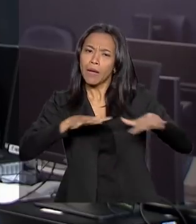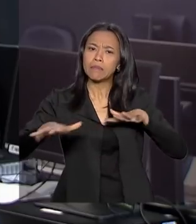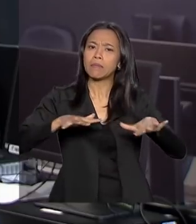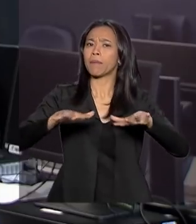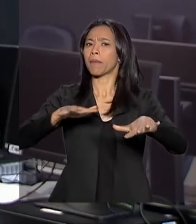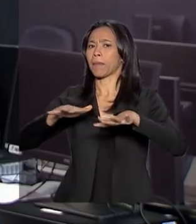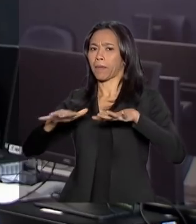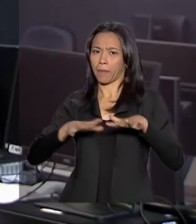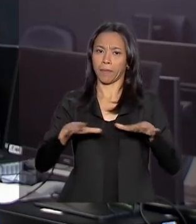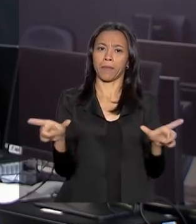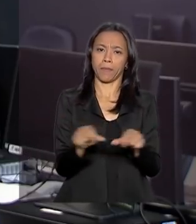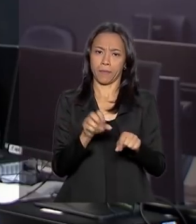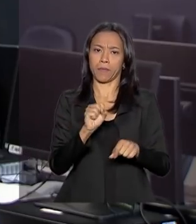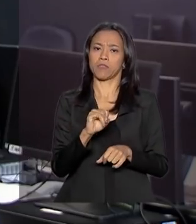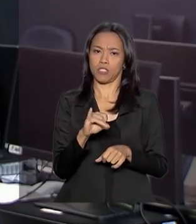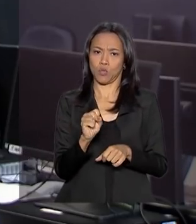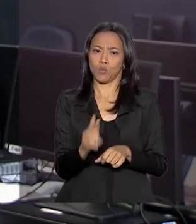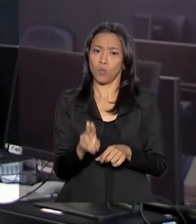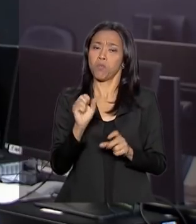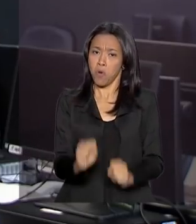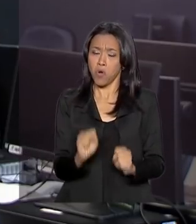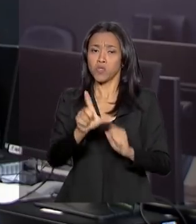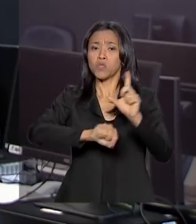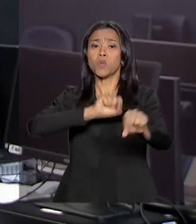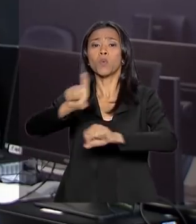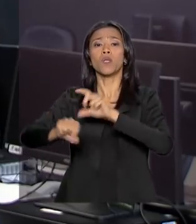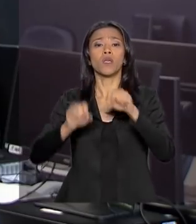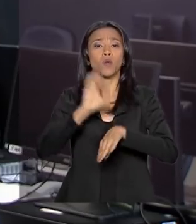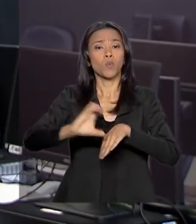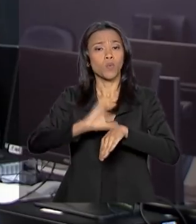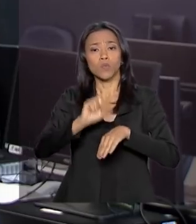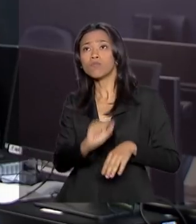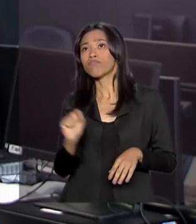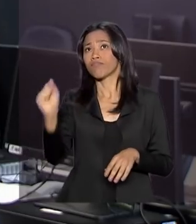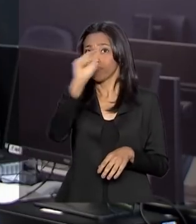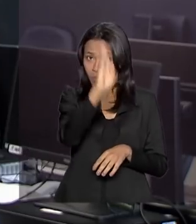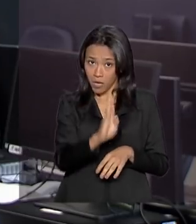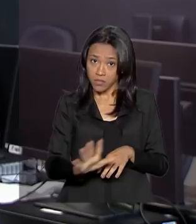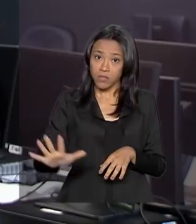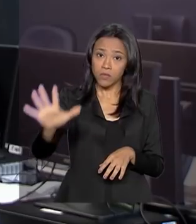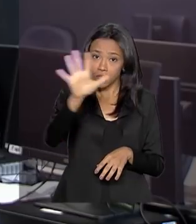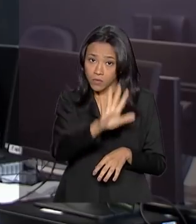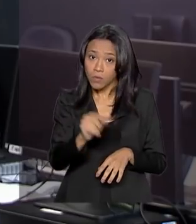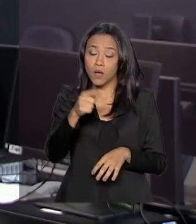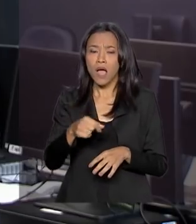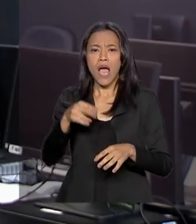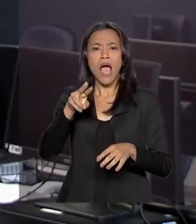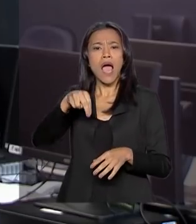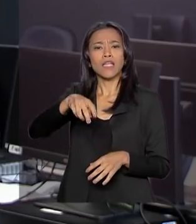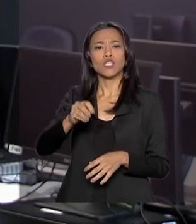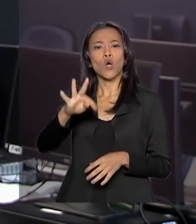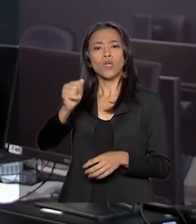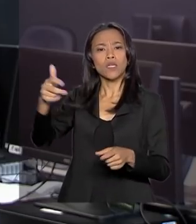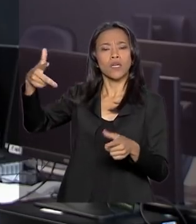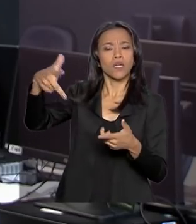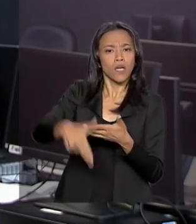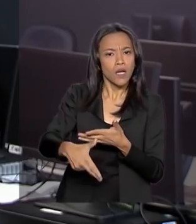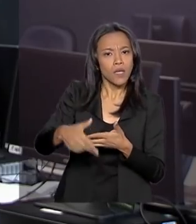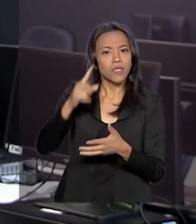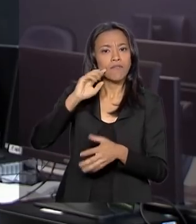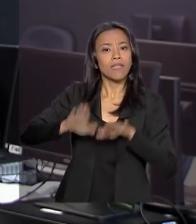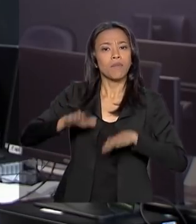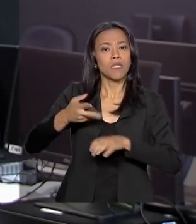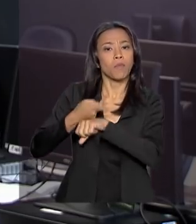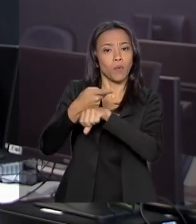podem selecionar cursos em todo o território nacional. As notas de corte mudam de acordo com a procura. E os candidatos podem